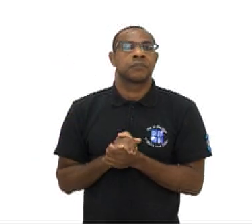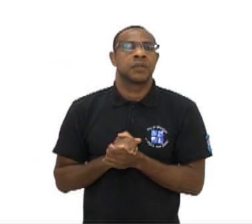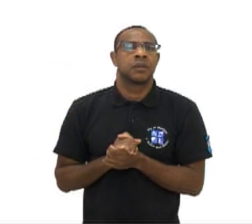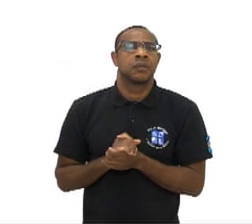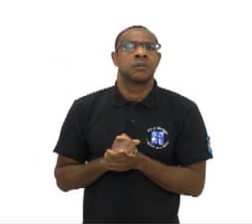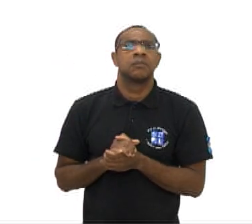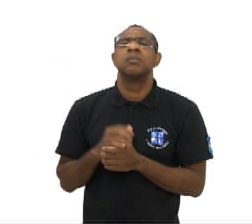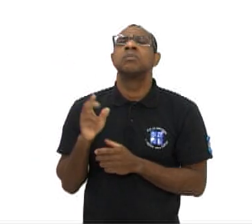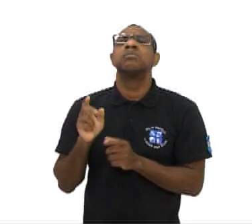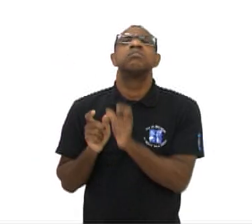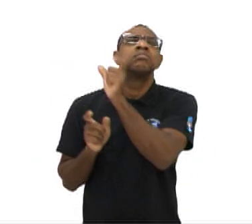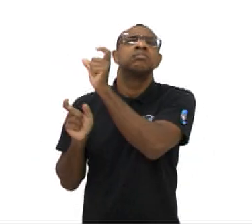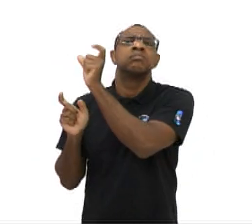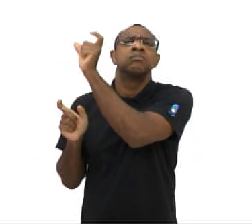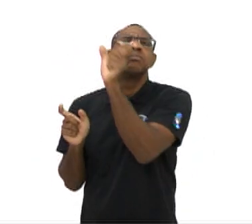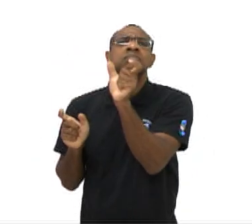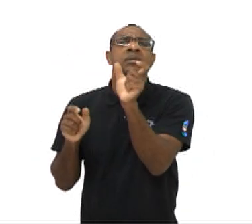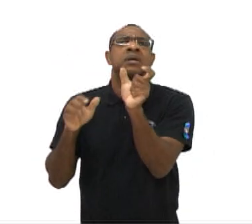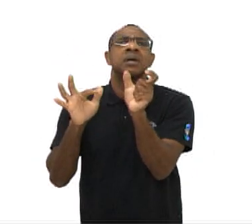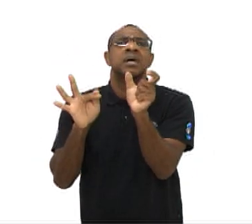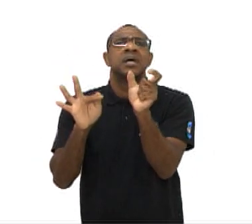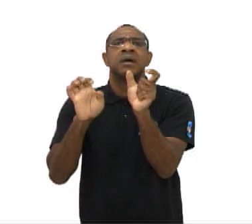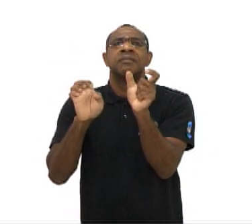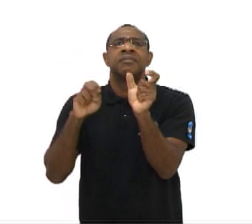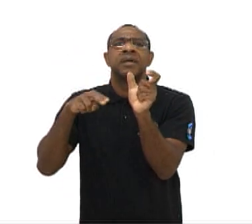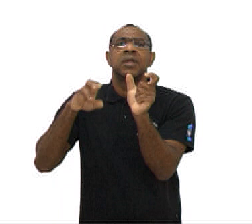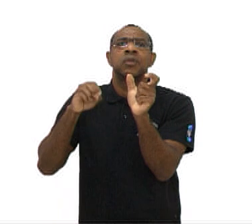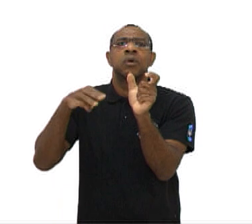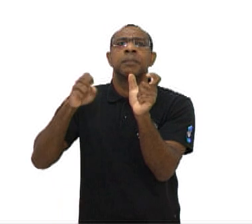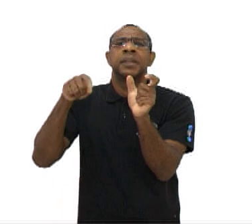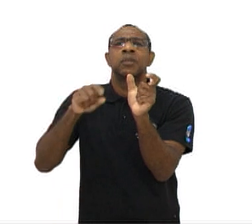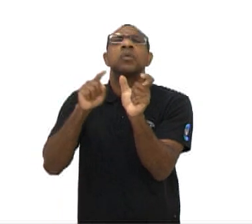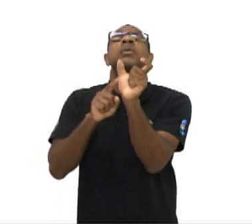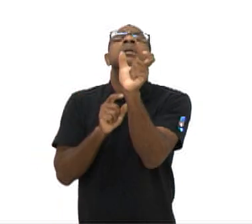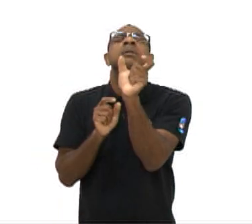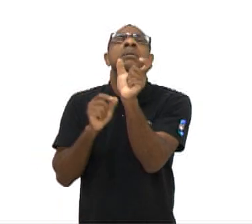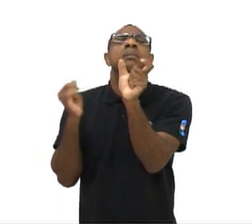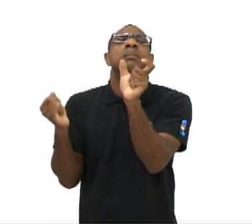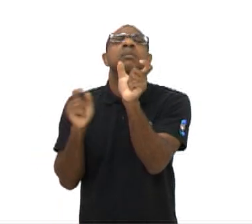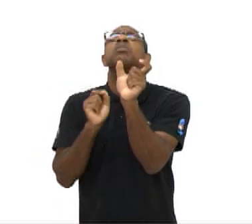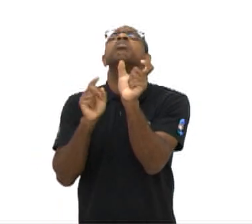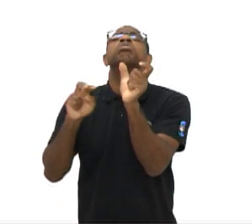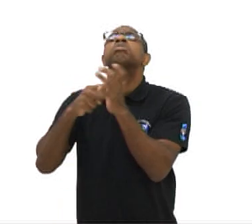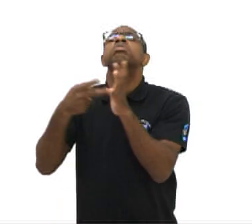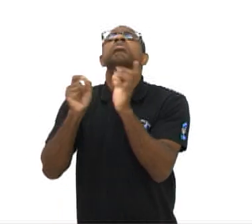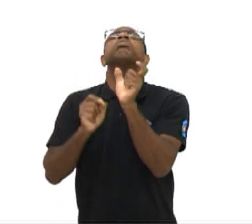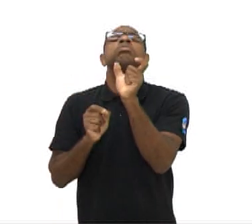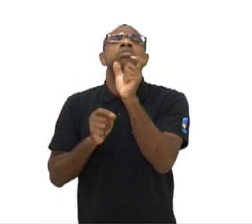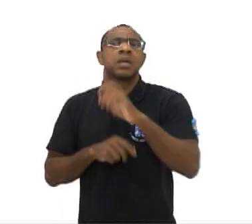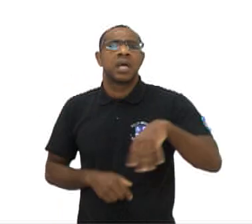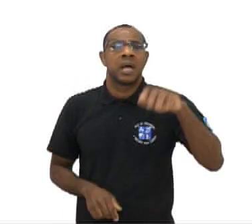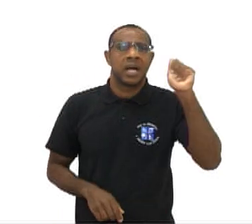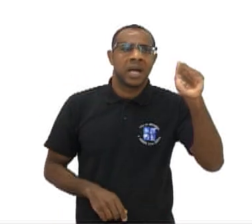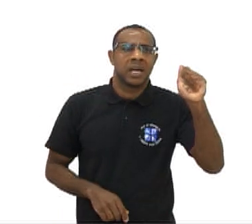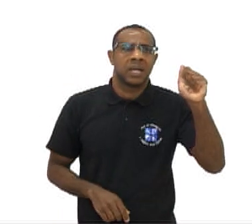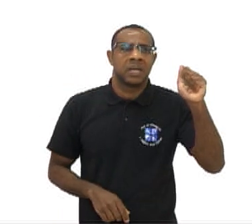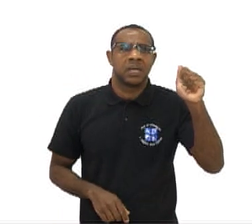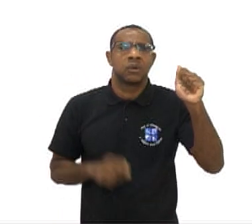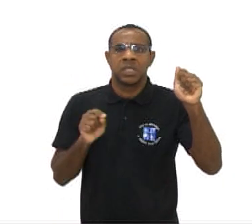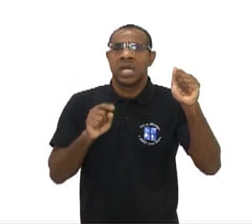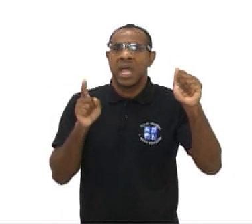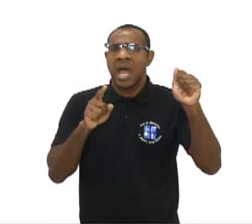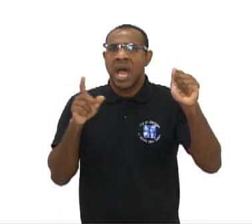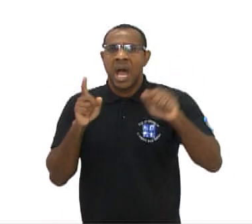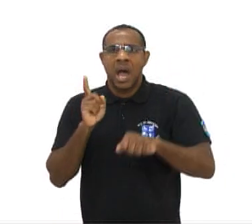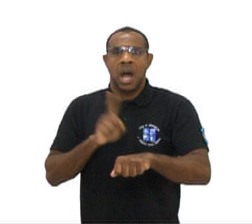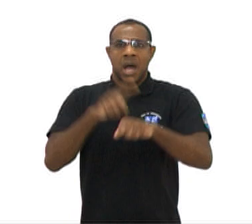termo fenômeno, já ouviram falar fenômeno? Ele é, letra A, algo